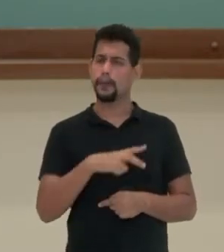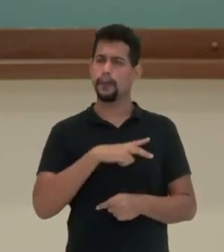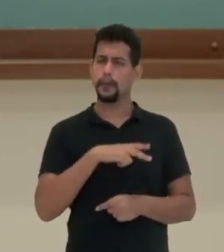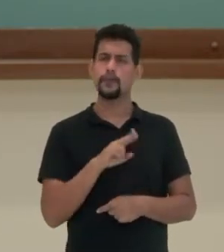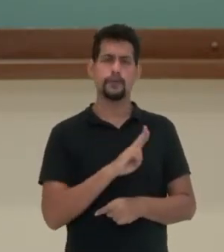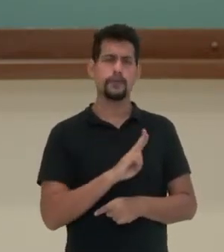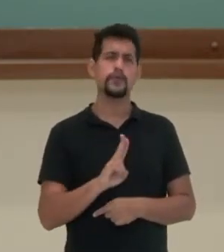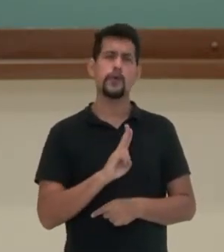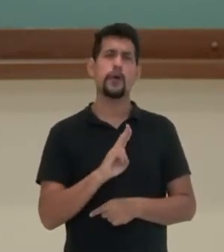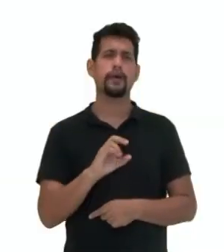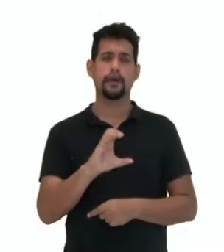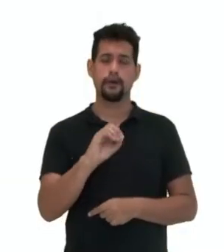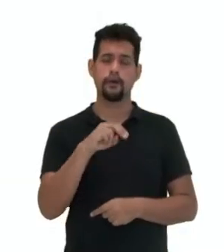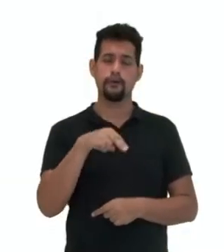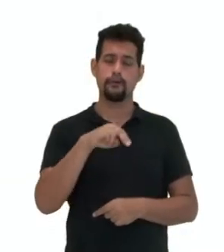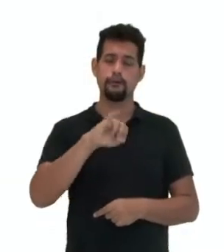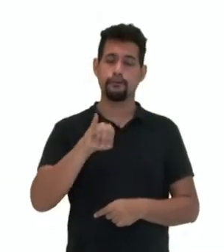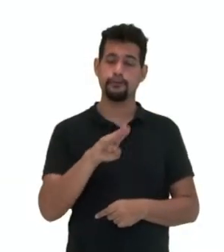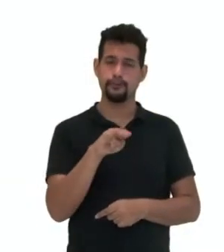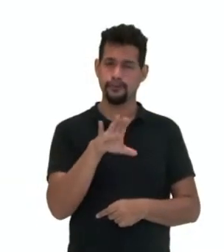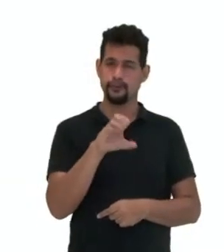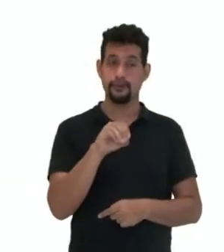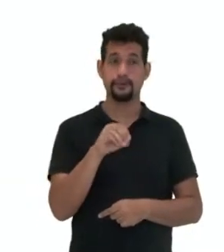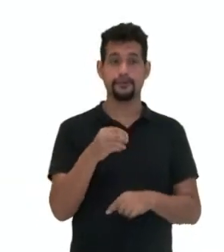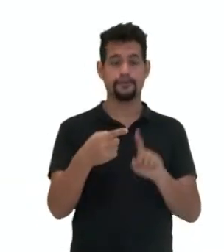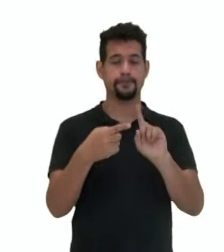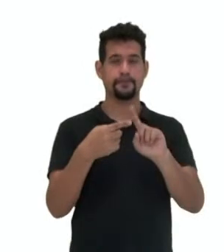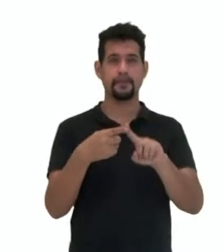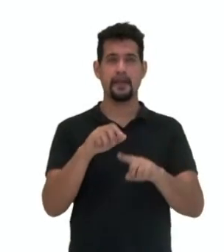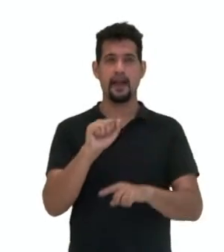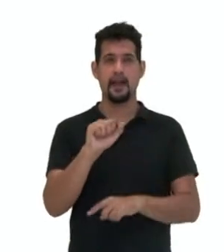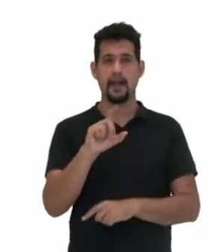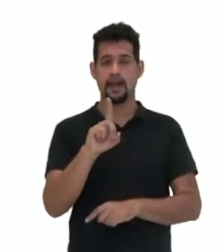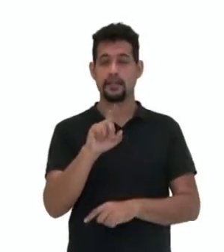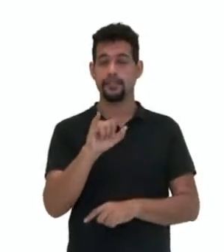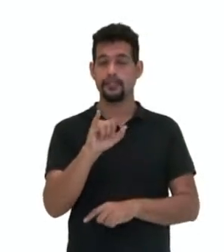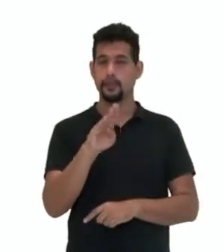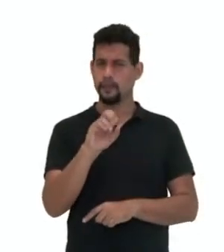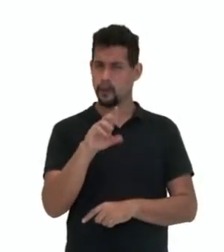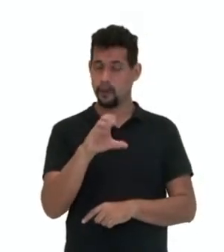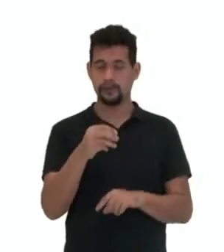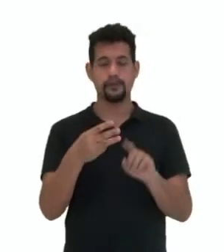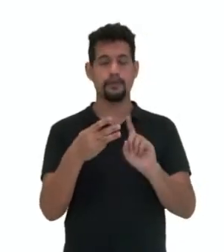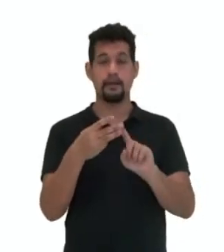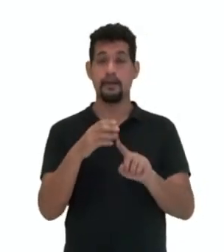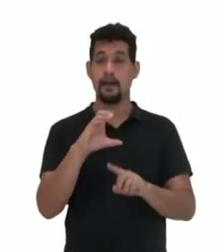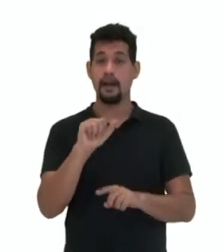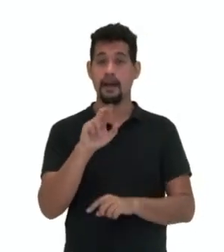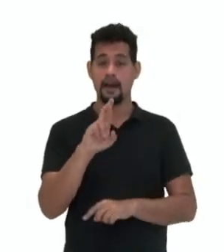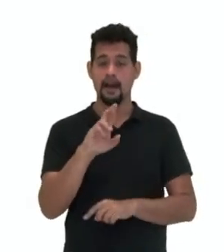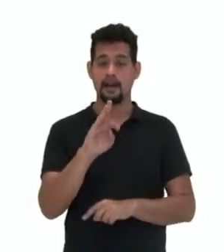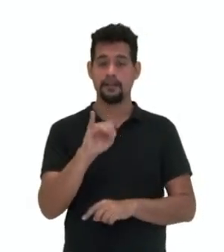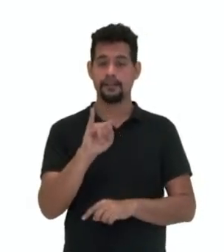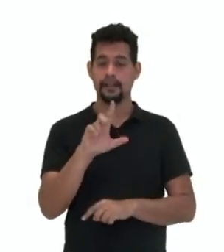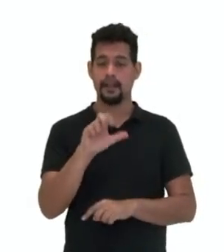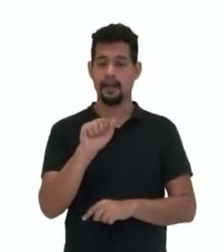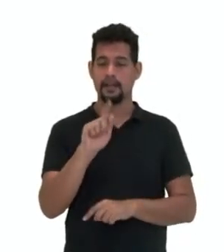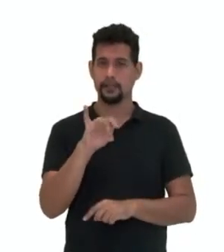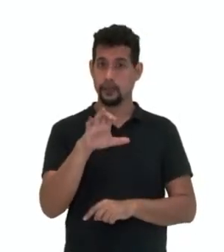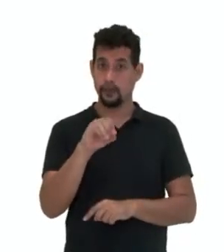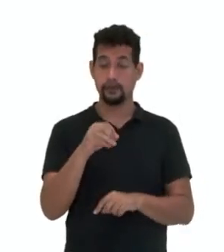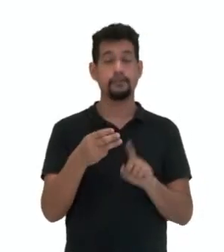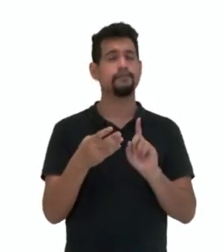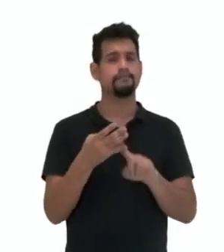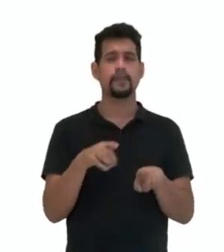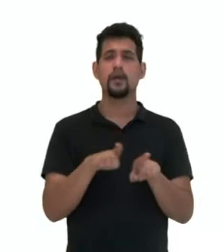propriamente dito, o tecido conjuntivo adiposo, o tecido conjuntivo cartilaginoso, o tecido conjuntivo